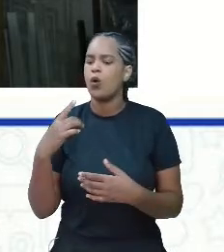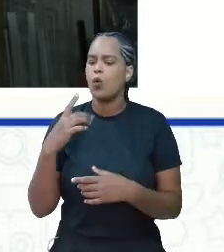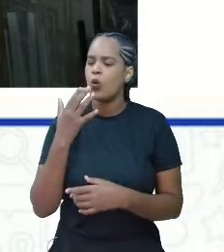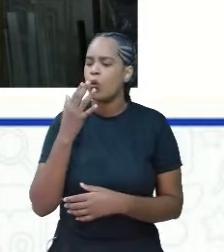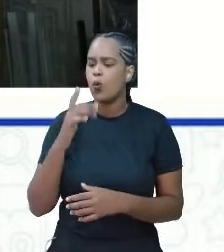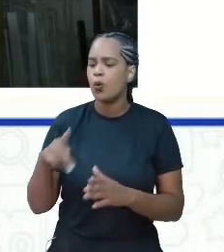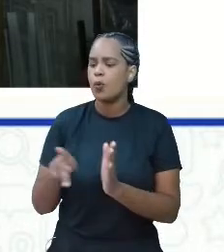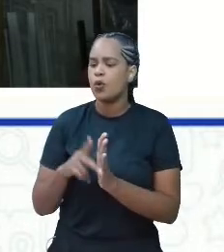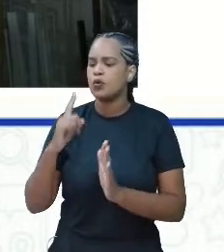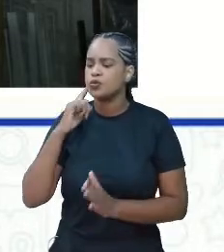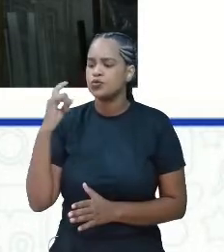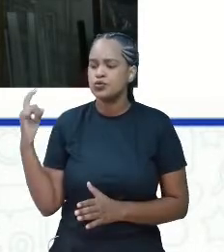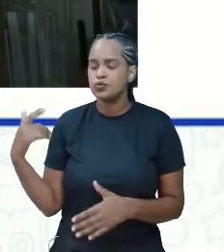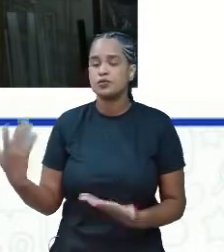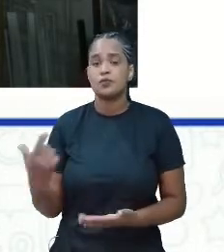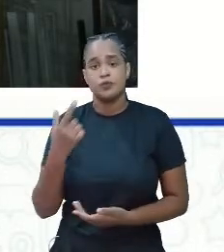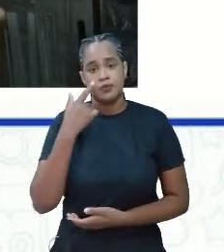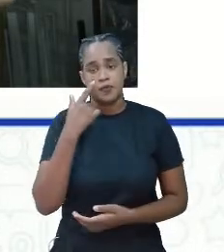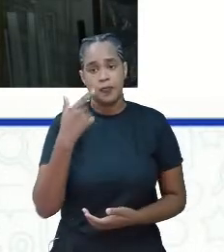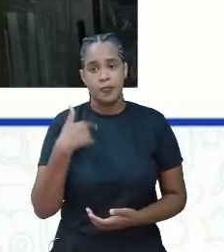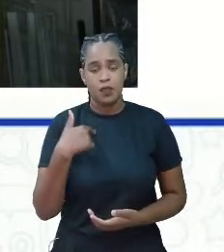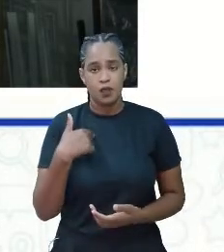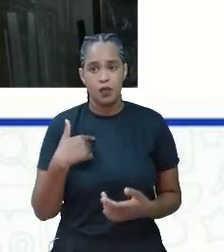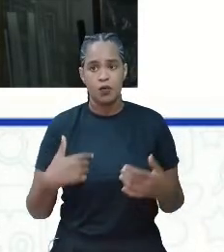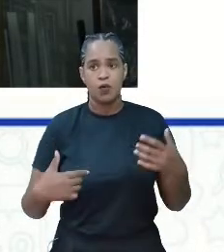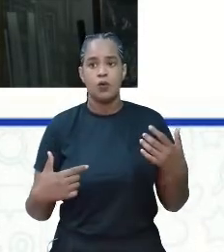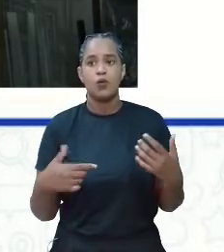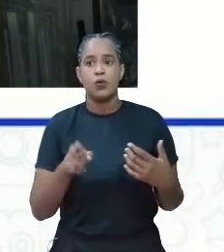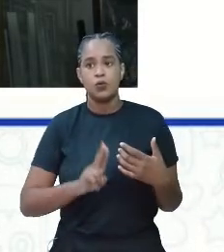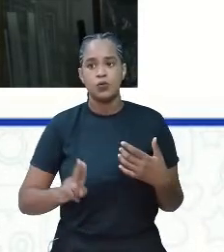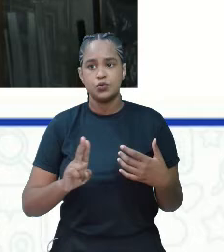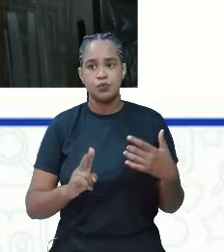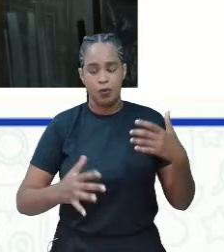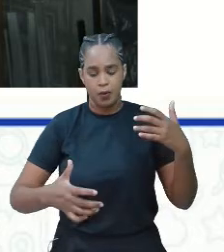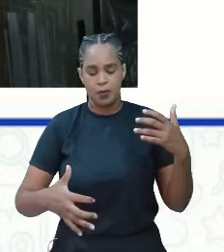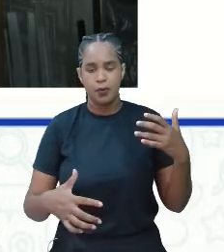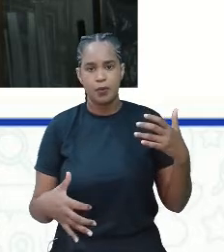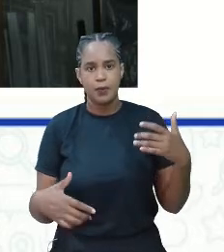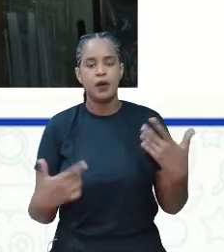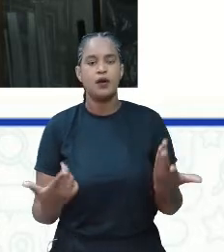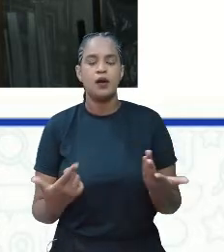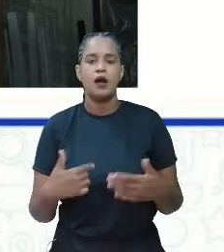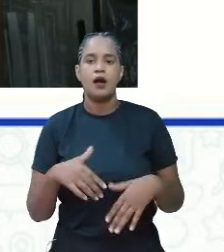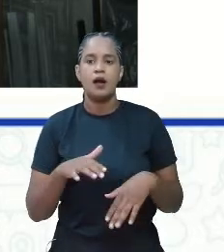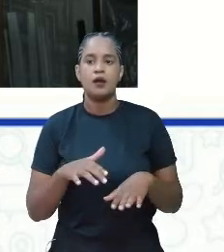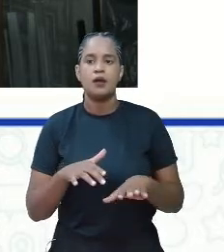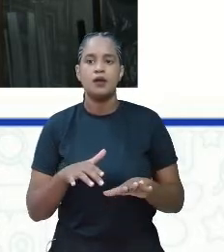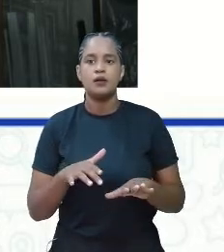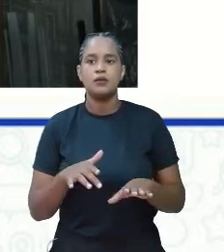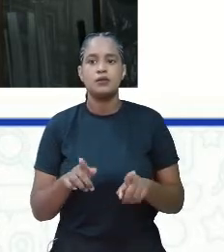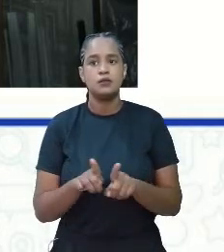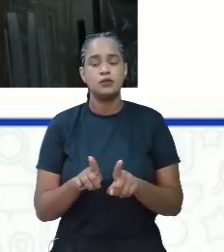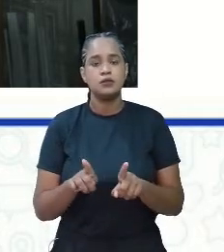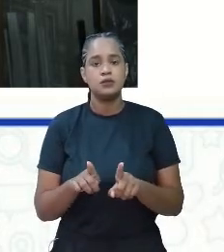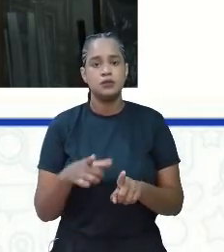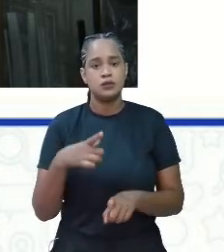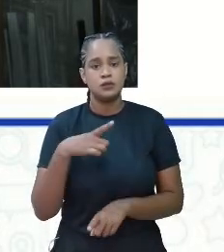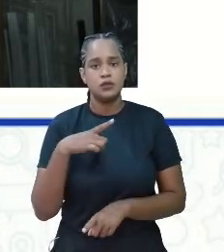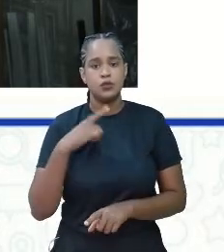caso, do contrabaixo acústico, talvez pela altura, pela sonoridade